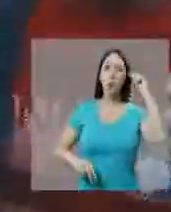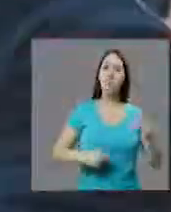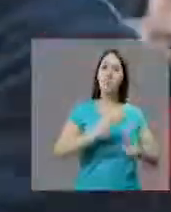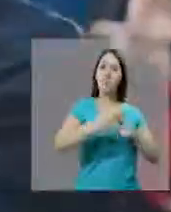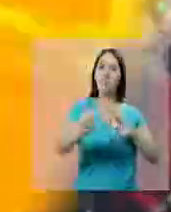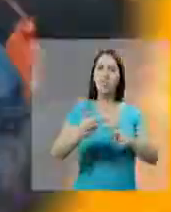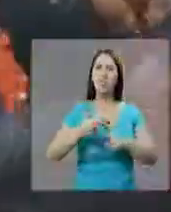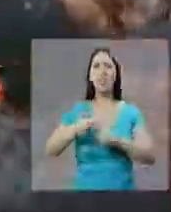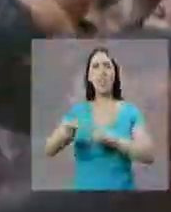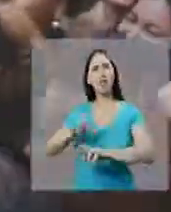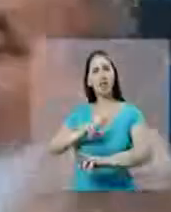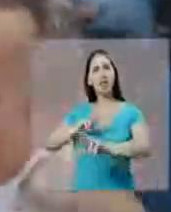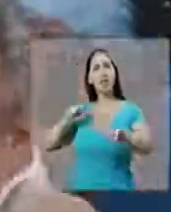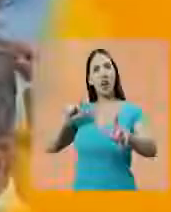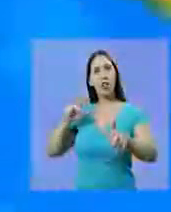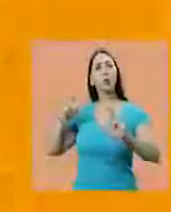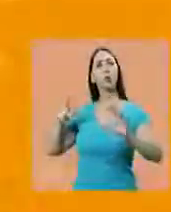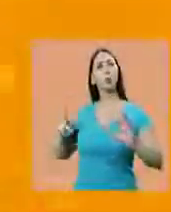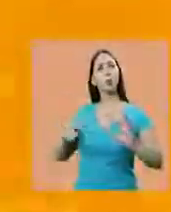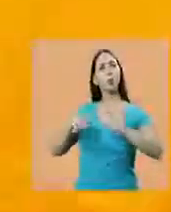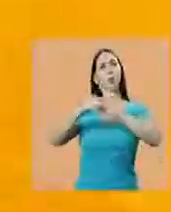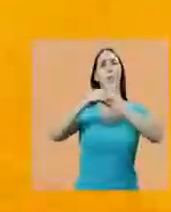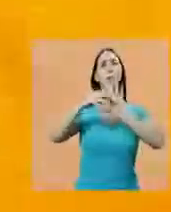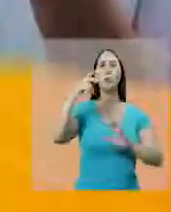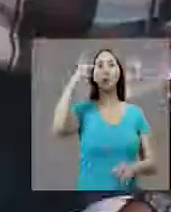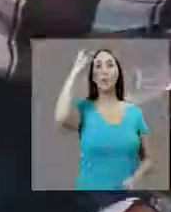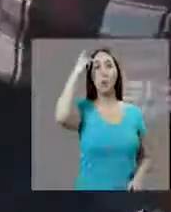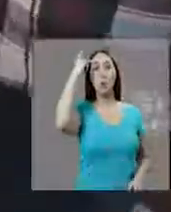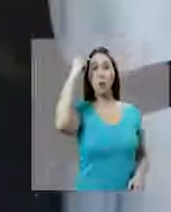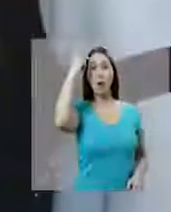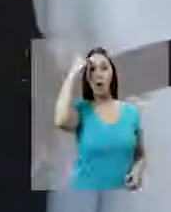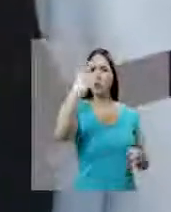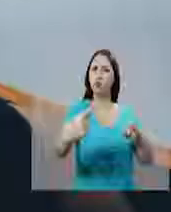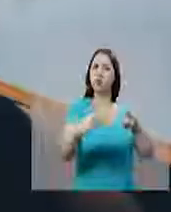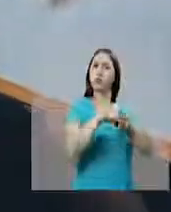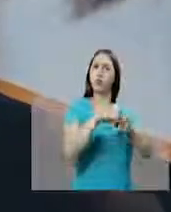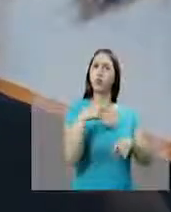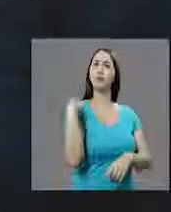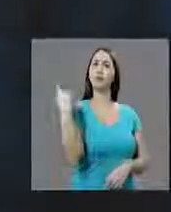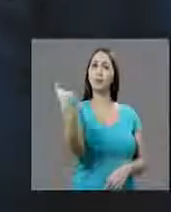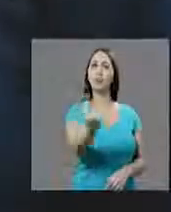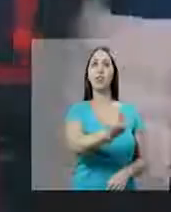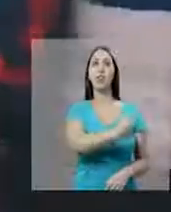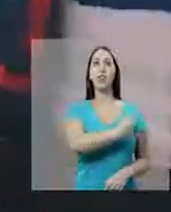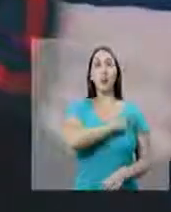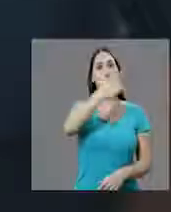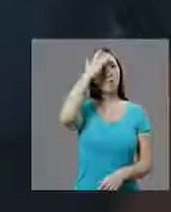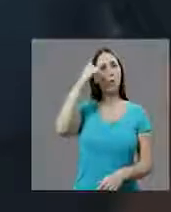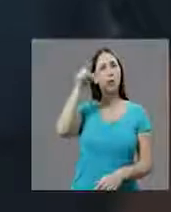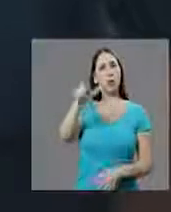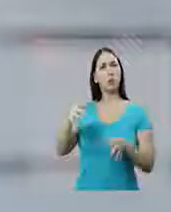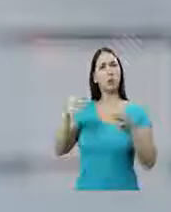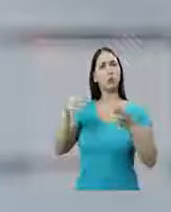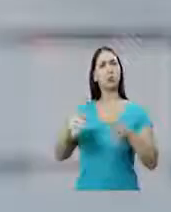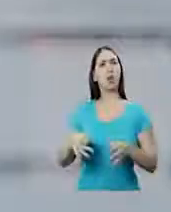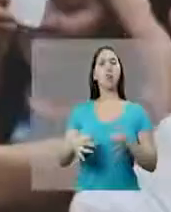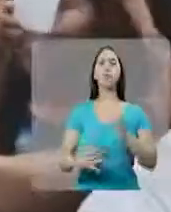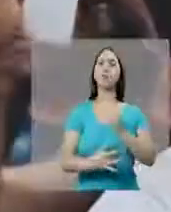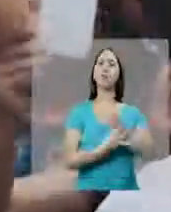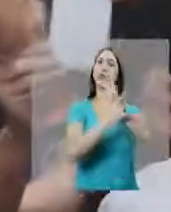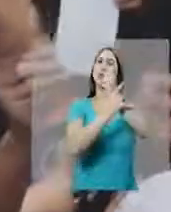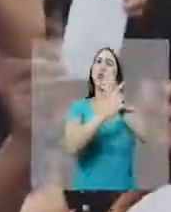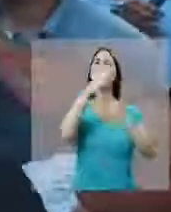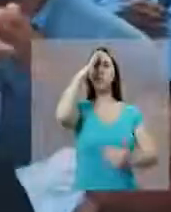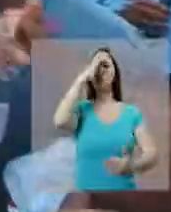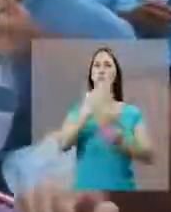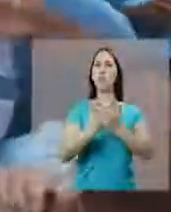pra fazer diferente. Tá do lado de São Paulo, tá do lado da gente. É uma pessoa honesta,